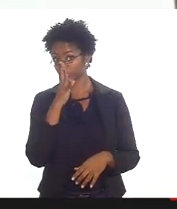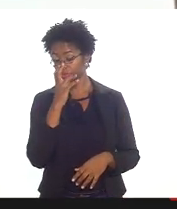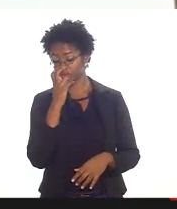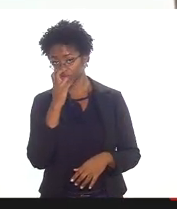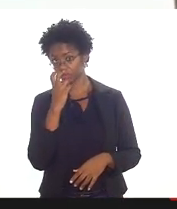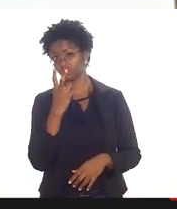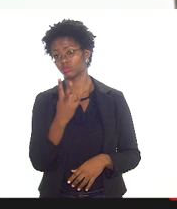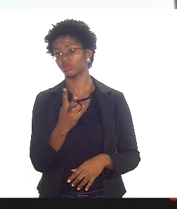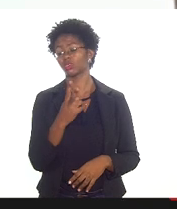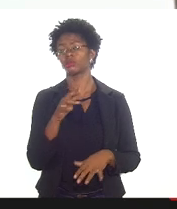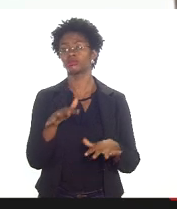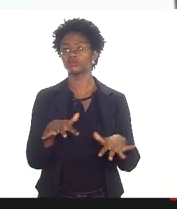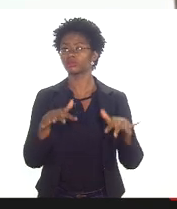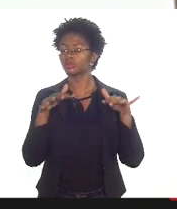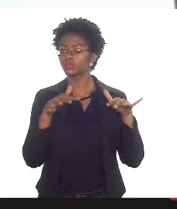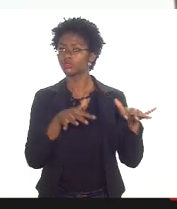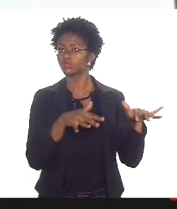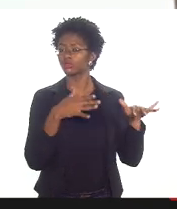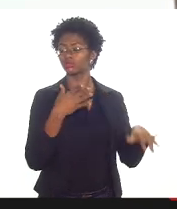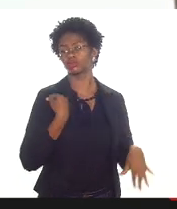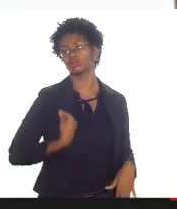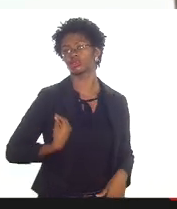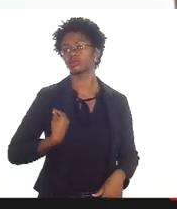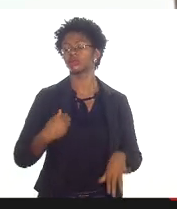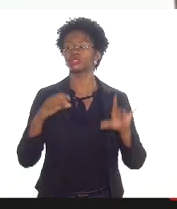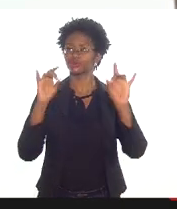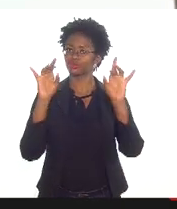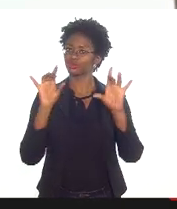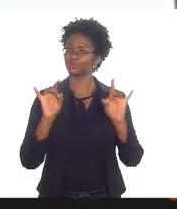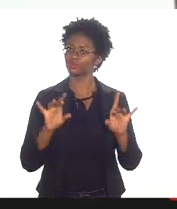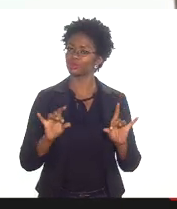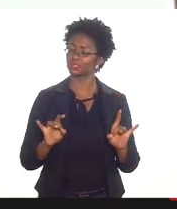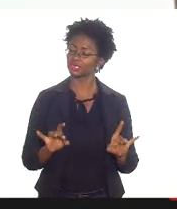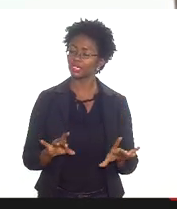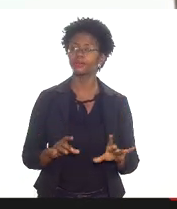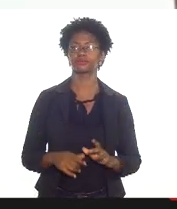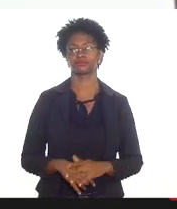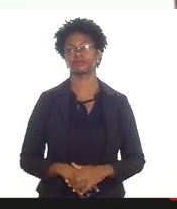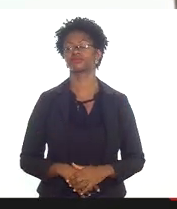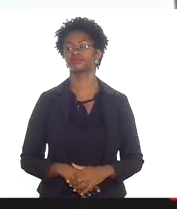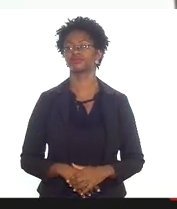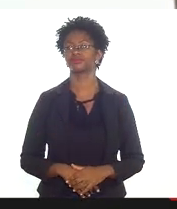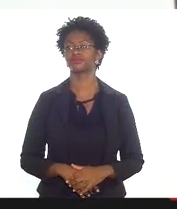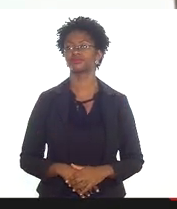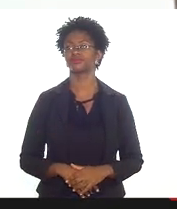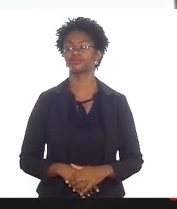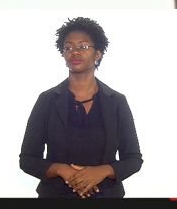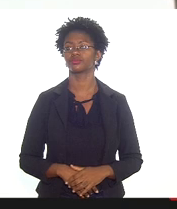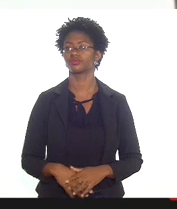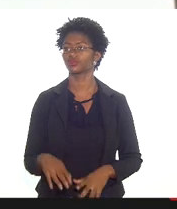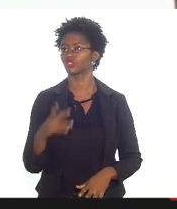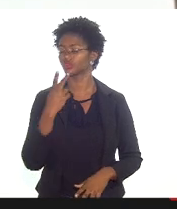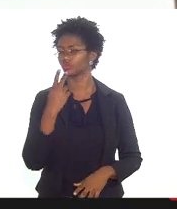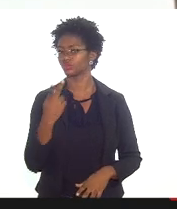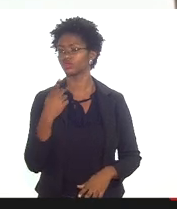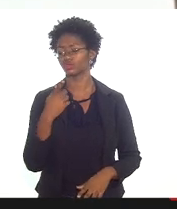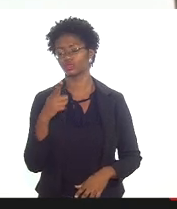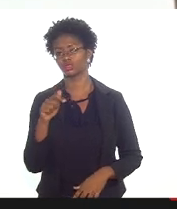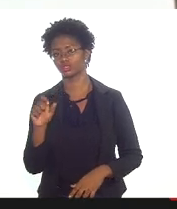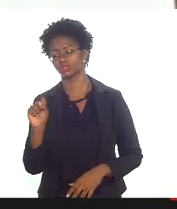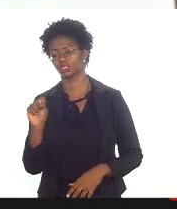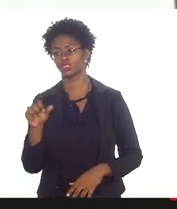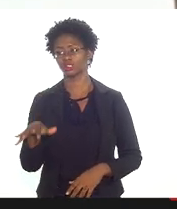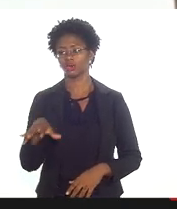o pagamento das participações especiais, né, sobre o gás